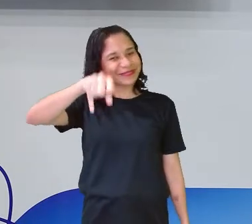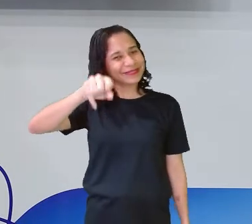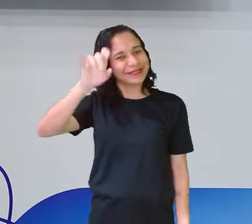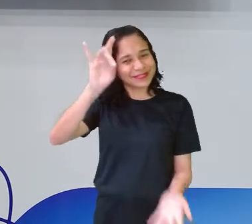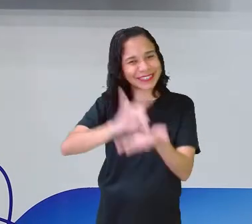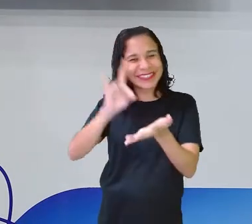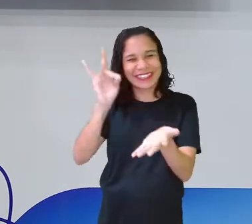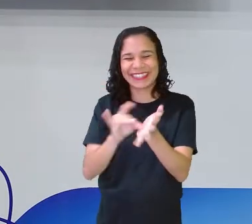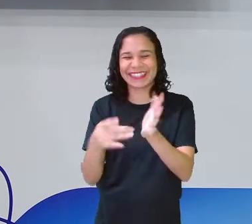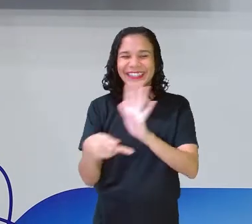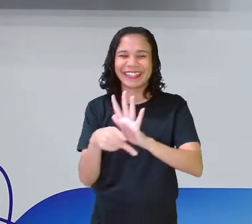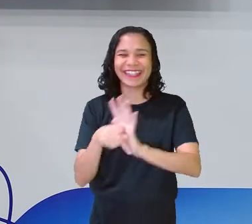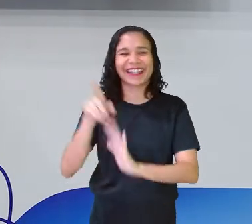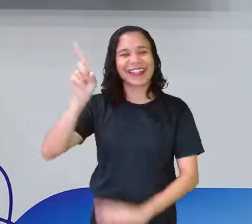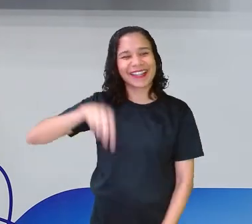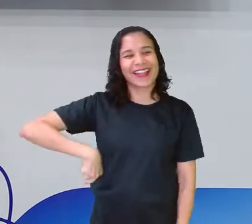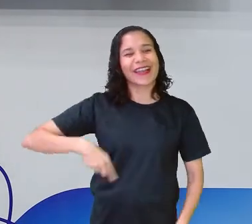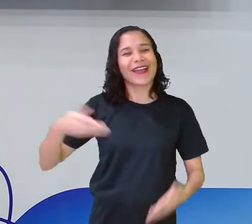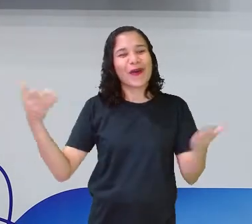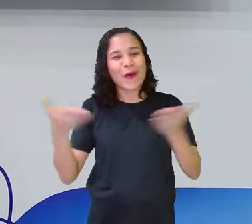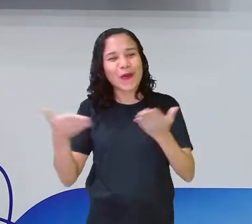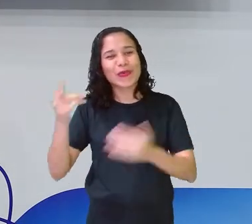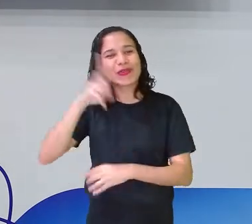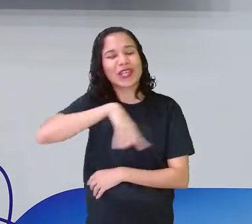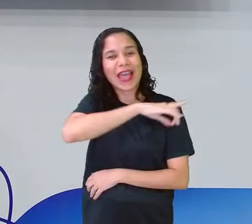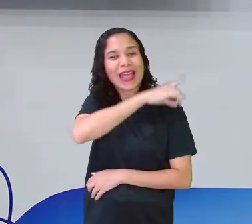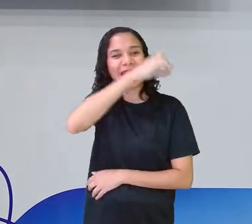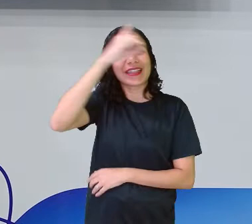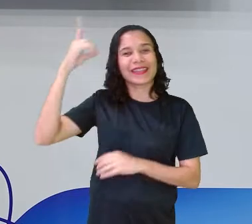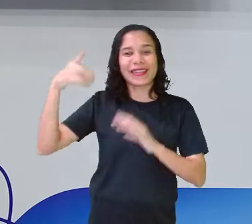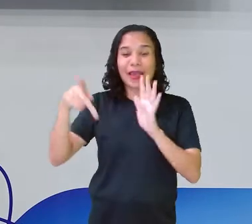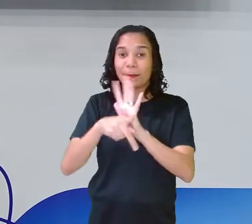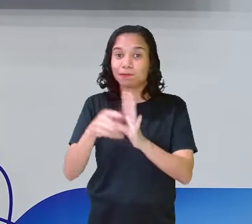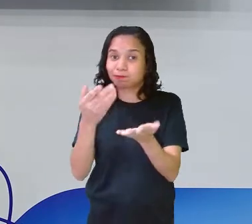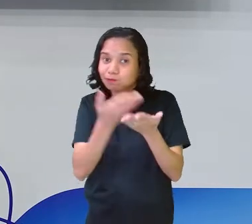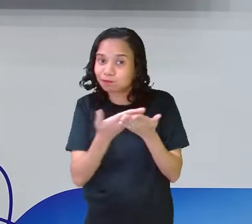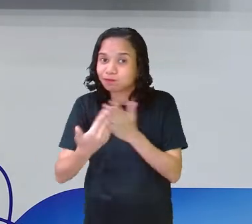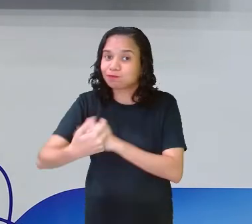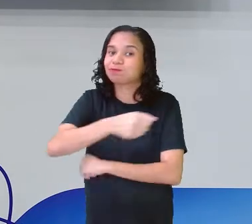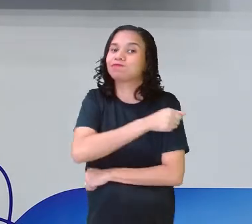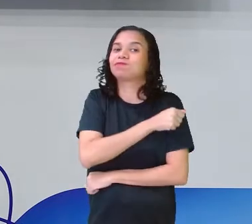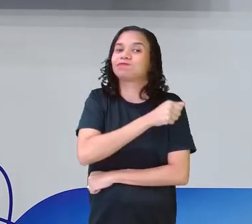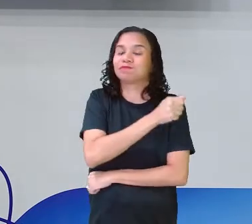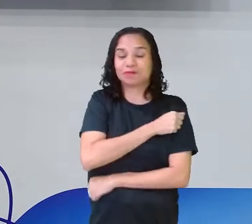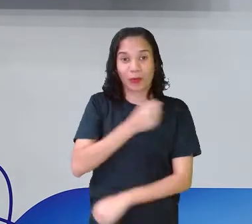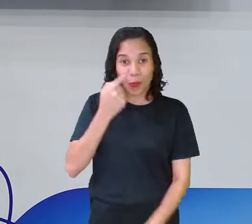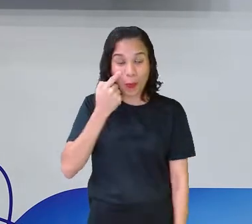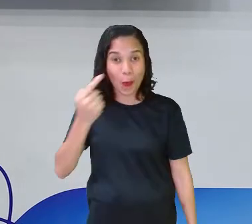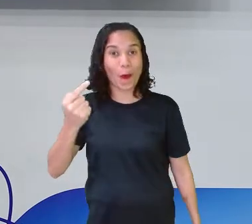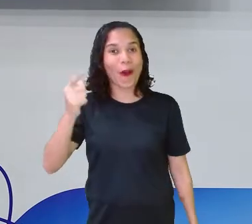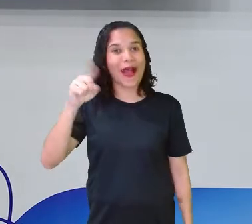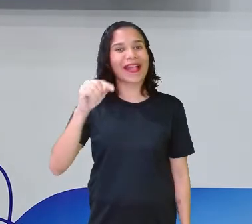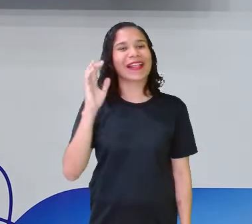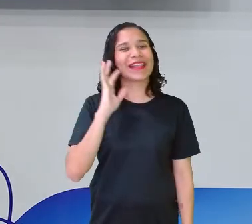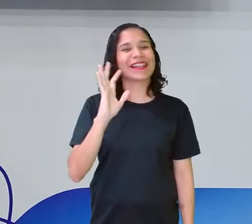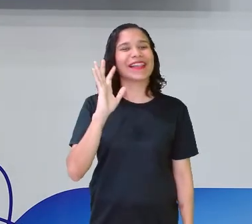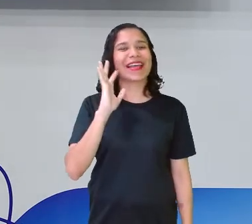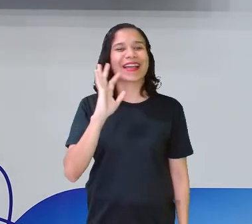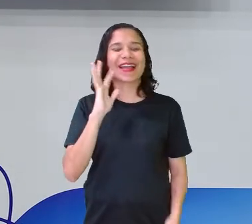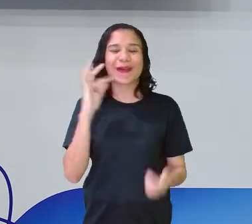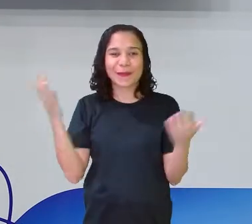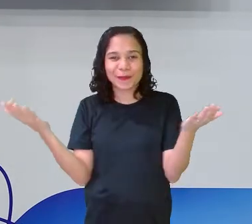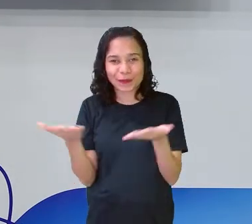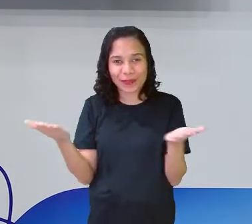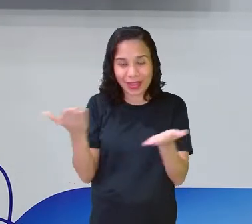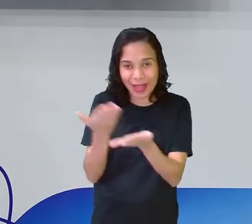Isso mesmo! Hoje é o Dia do Estudante. Olha aí! Hoje a